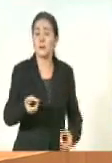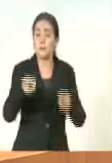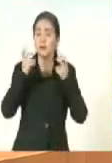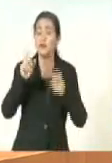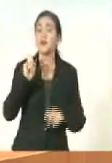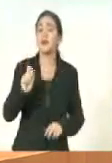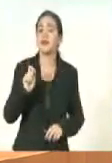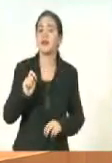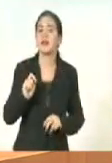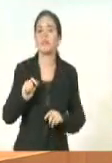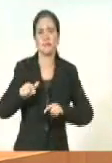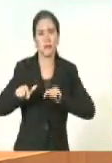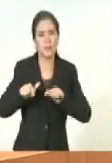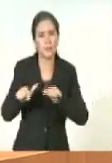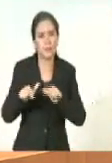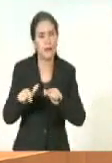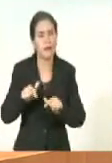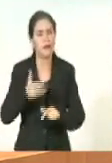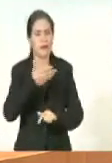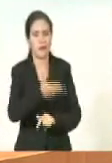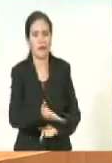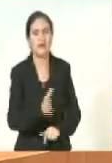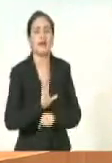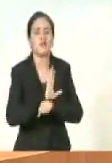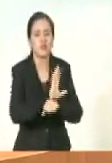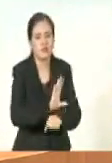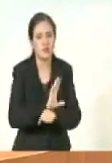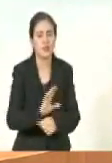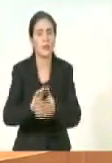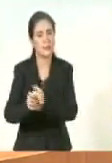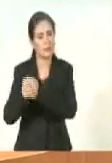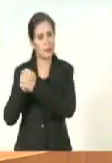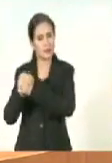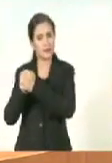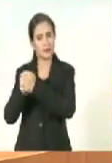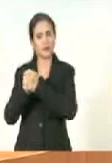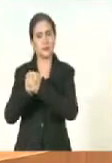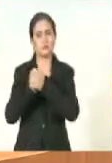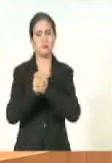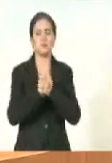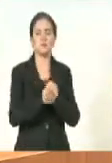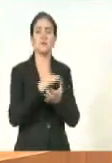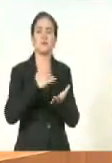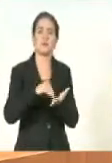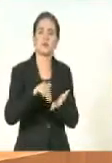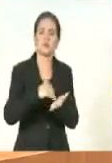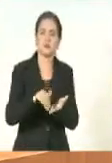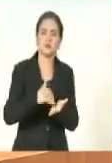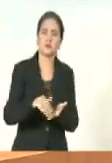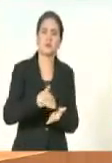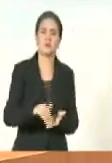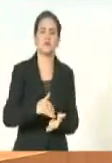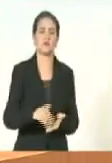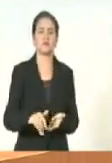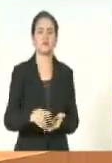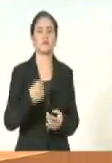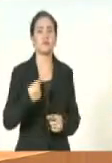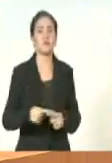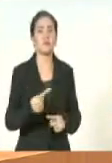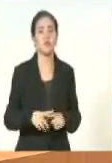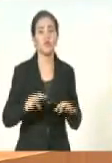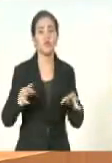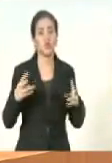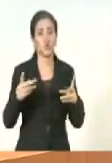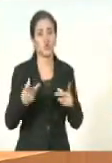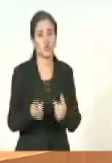trabalhadores, está mais uma vez ali ajudando, e aqui quero parabenizar ao secretário pela iniciativa, porque todos ali